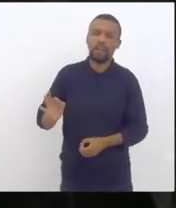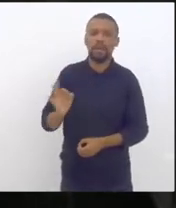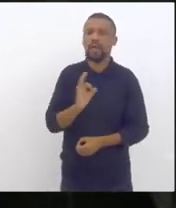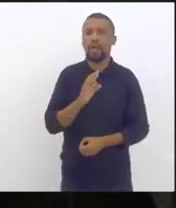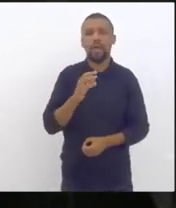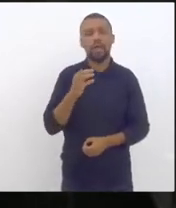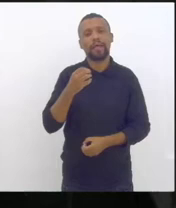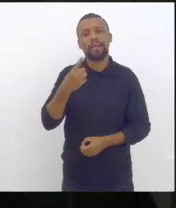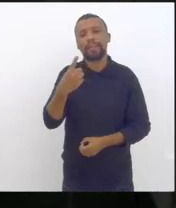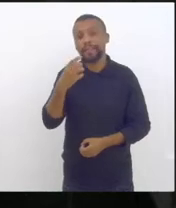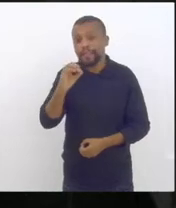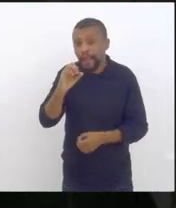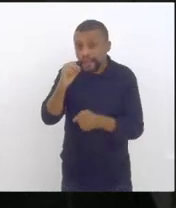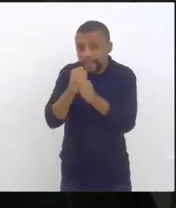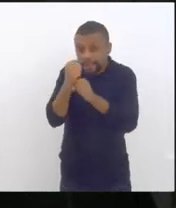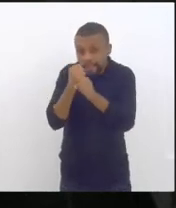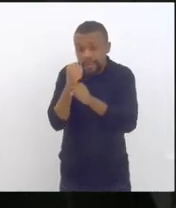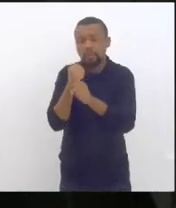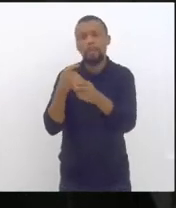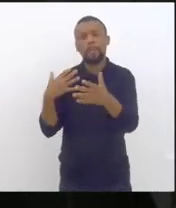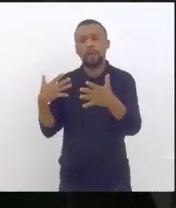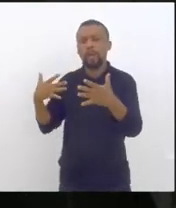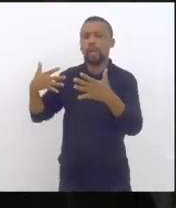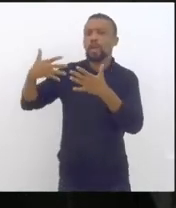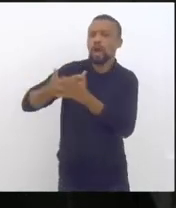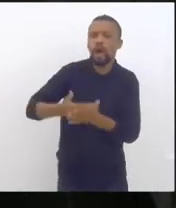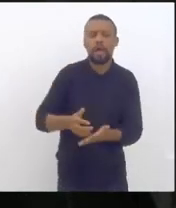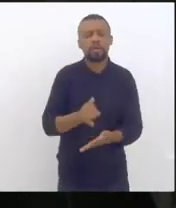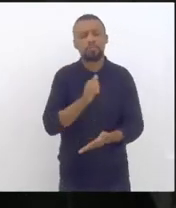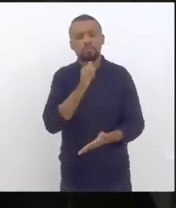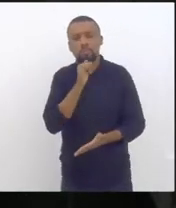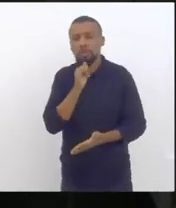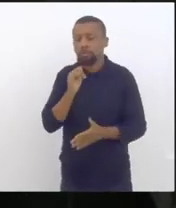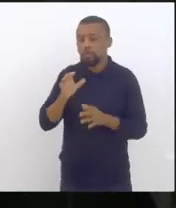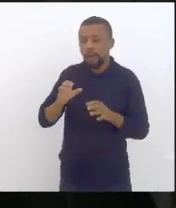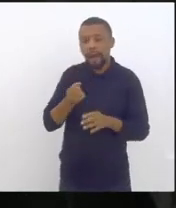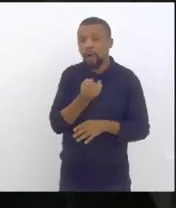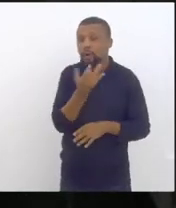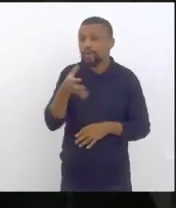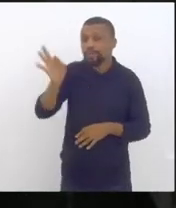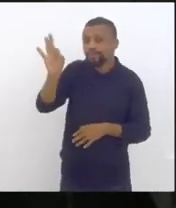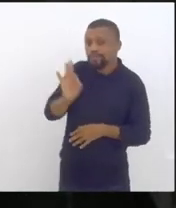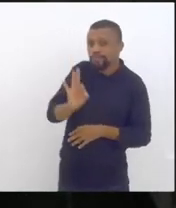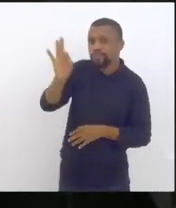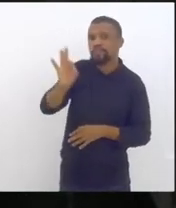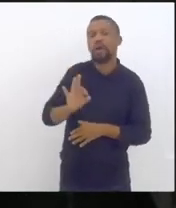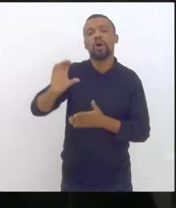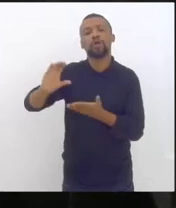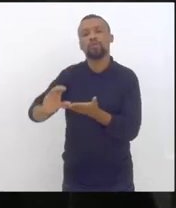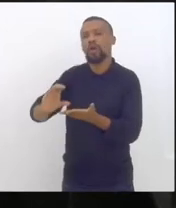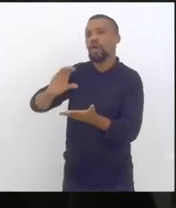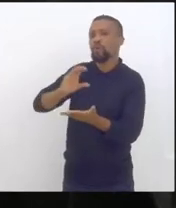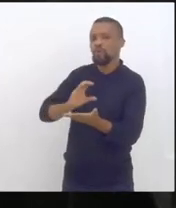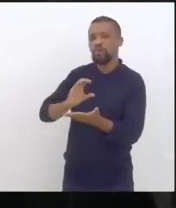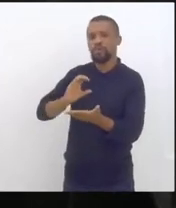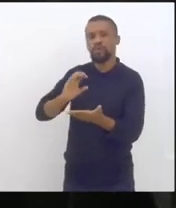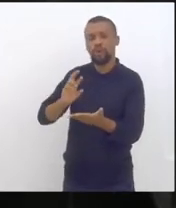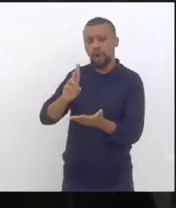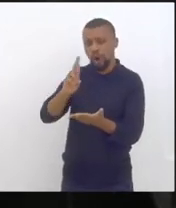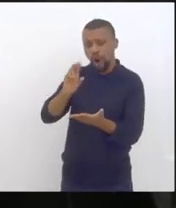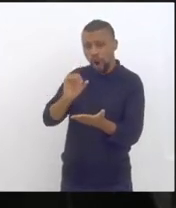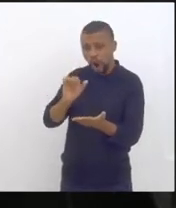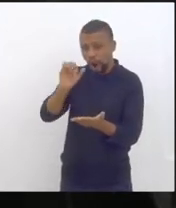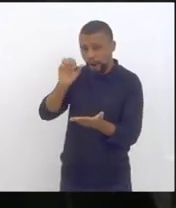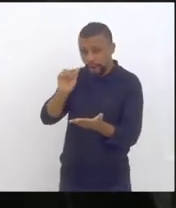ainda uma década infelizmente uma parcela significativa dos recursos dos royalties da